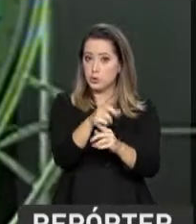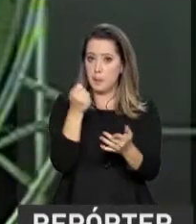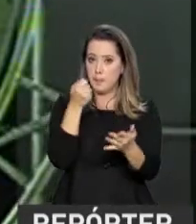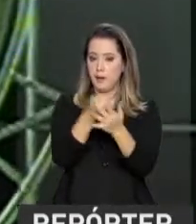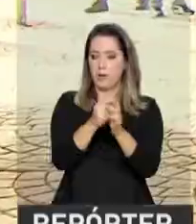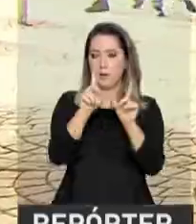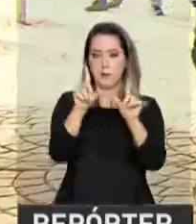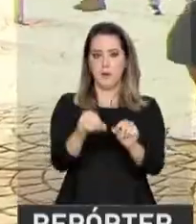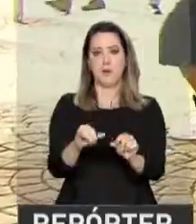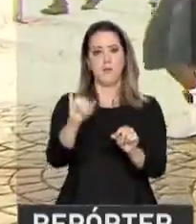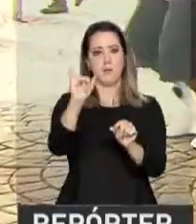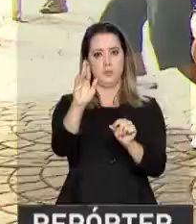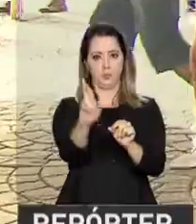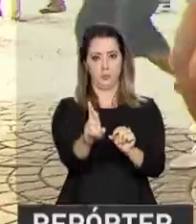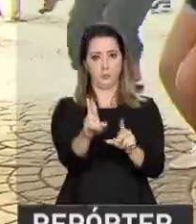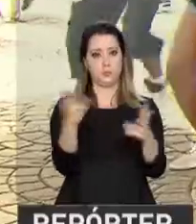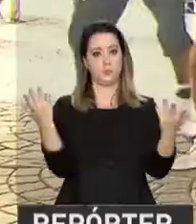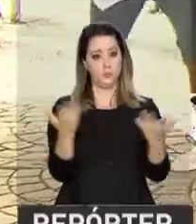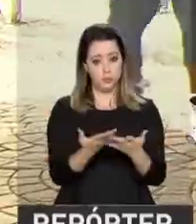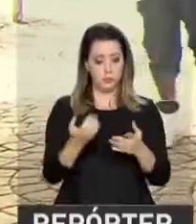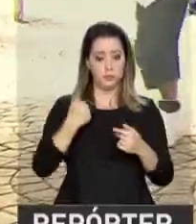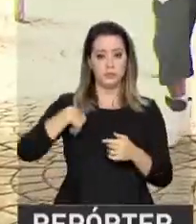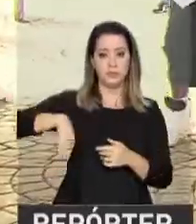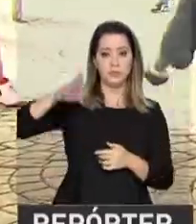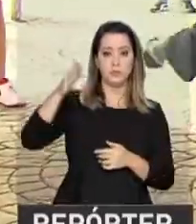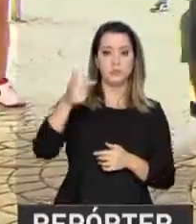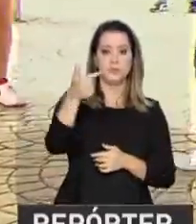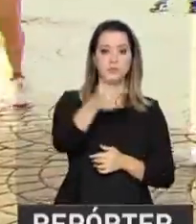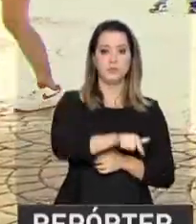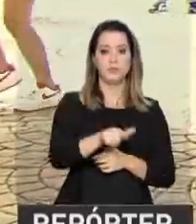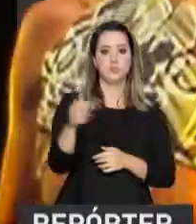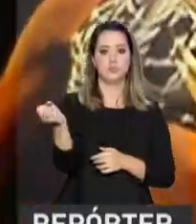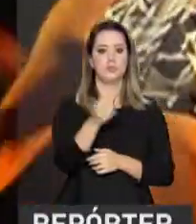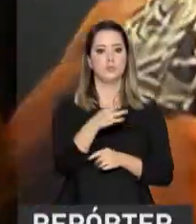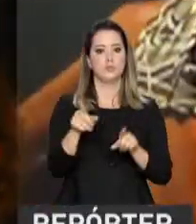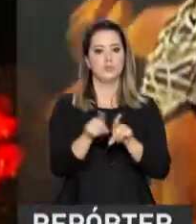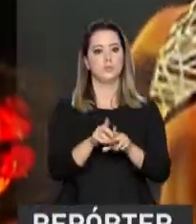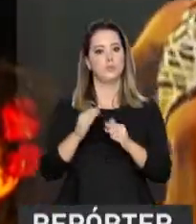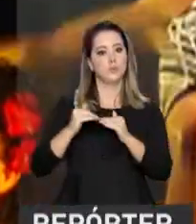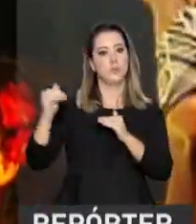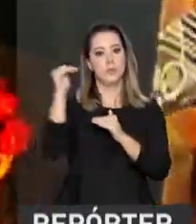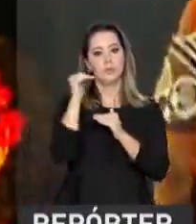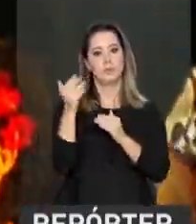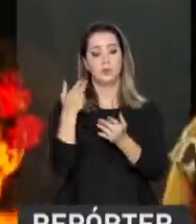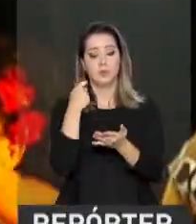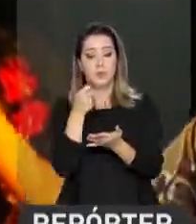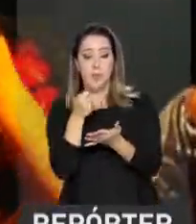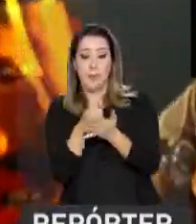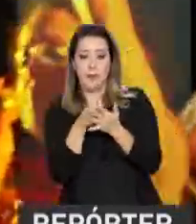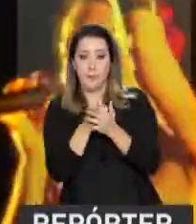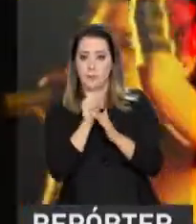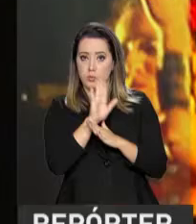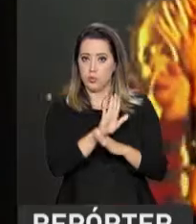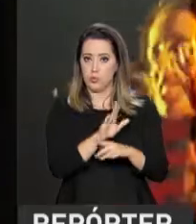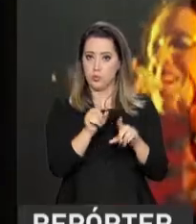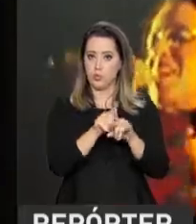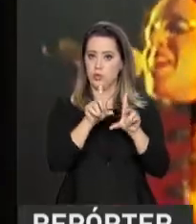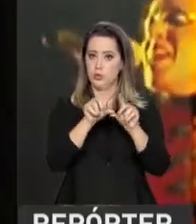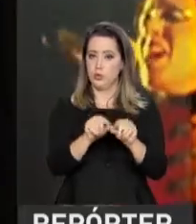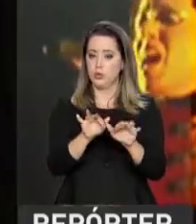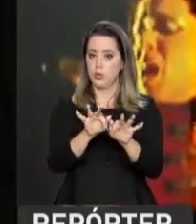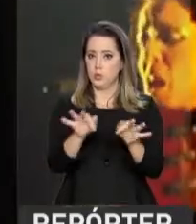de renda agora o mecanismo passa por mais uma atualização para aumentar o valor dos patrocínios diminuir a burocracia